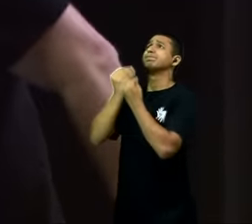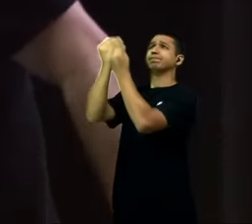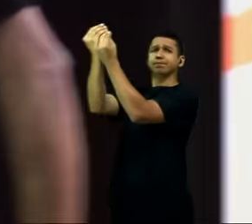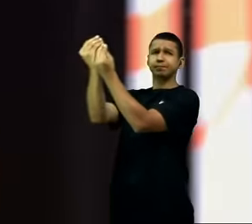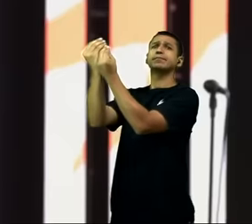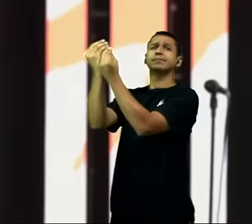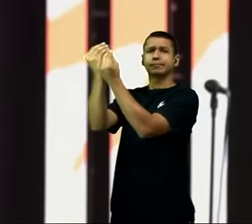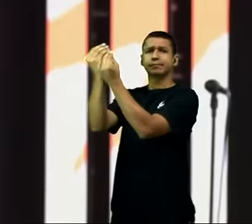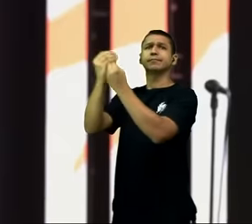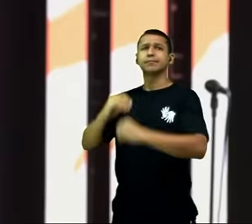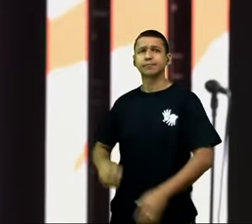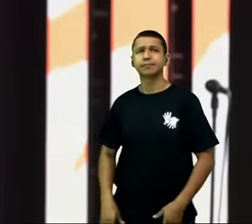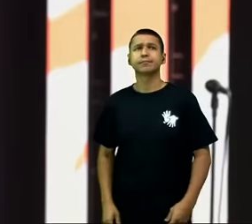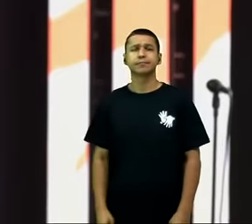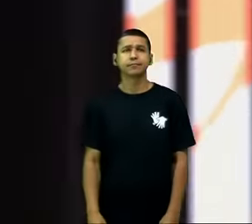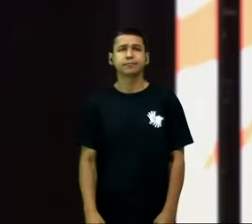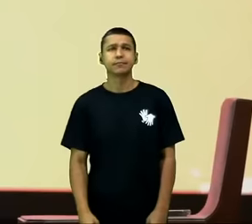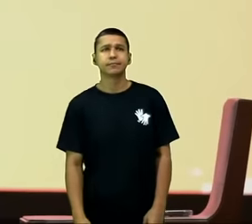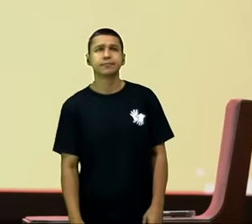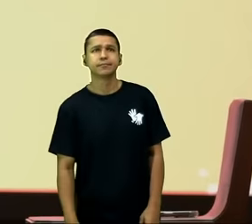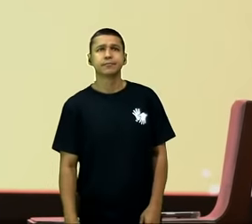coração.